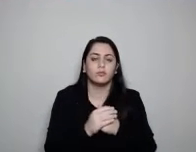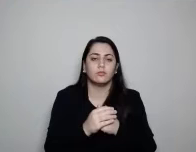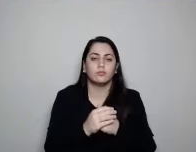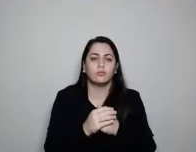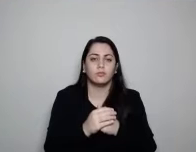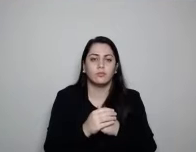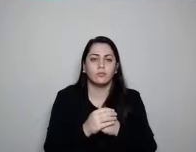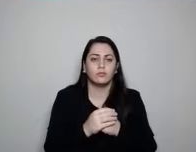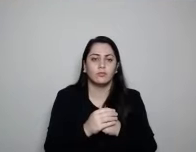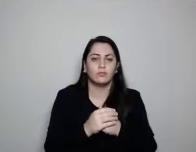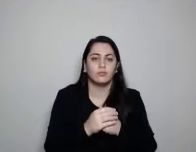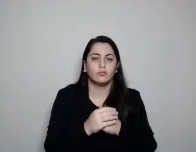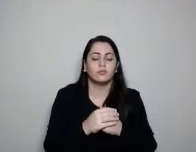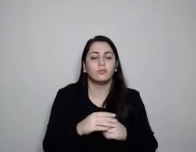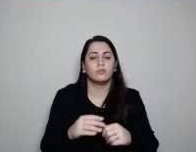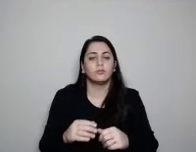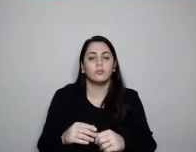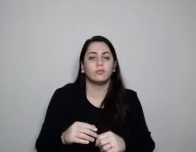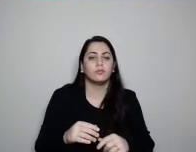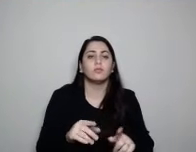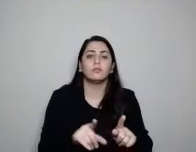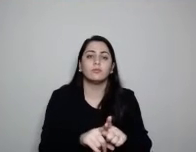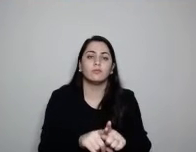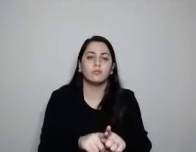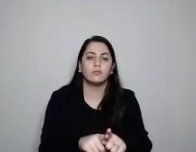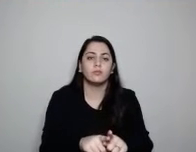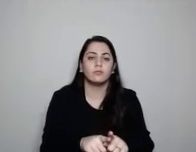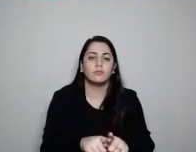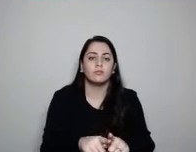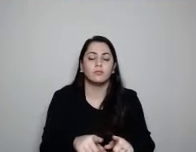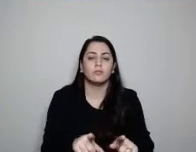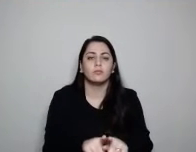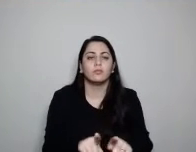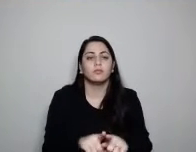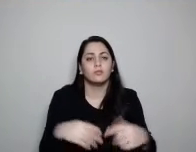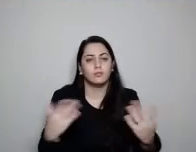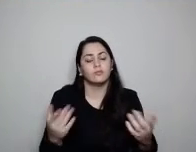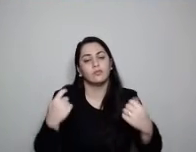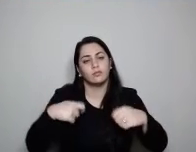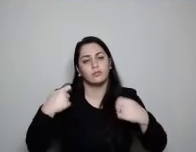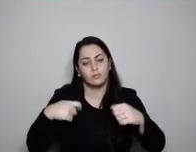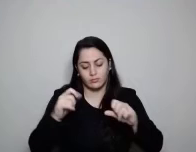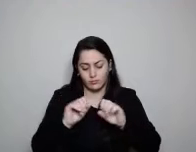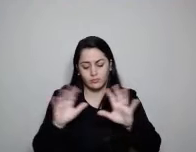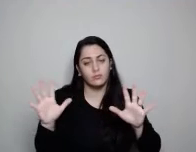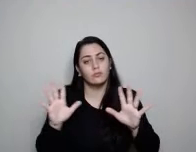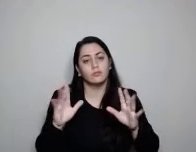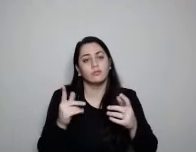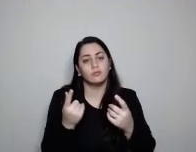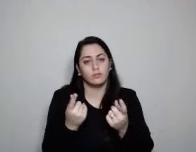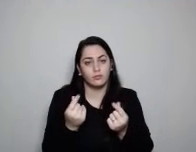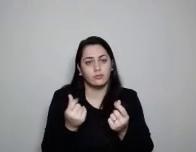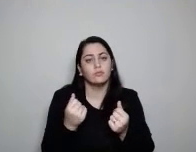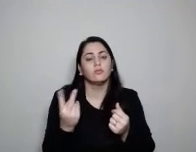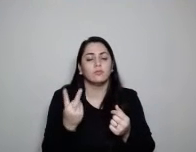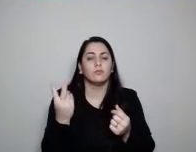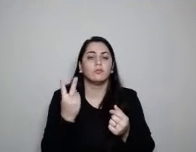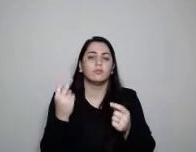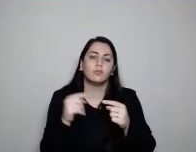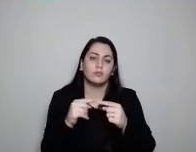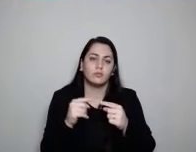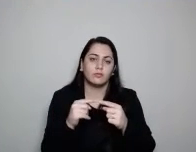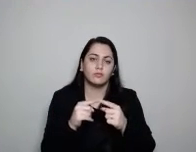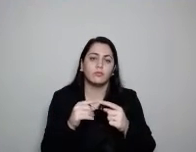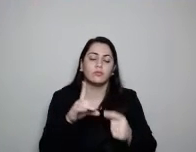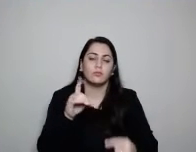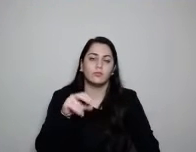é in re ipsa, portanto, é necessário fixar esse valor relativo ao dano moral e